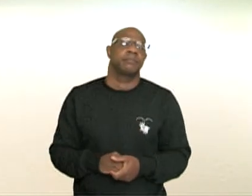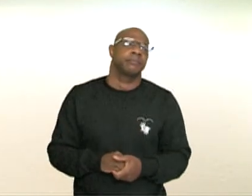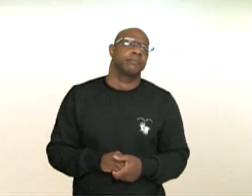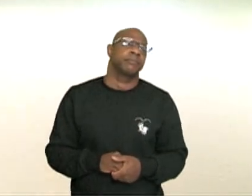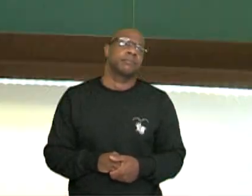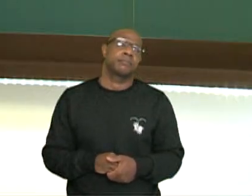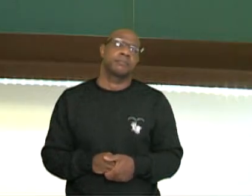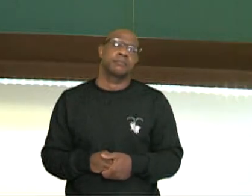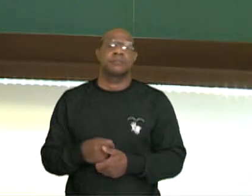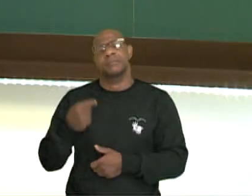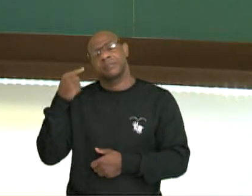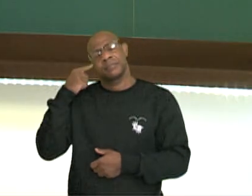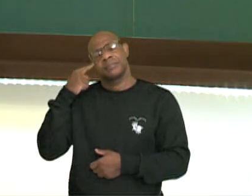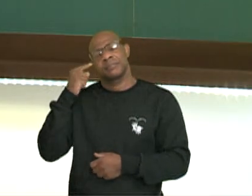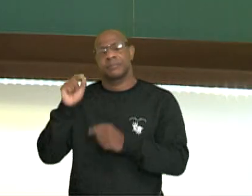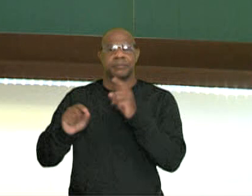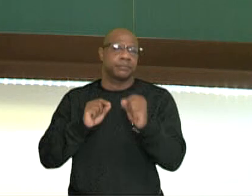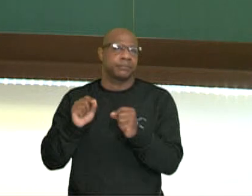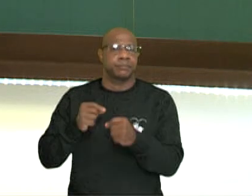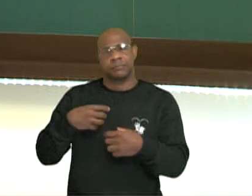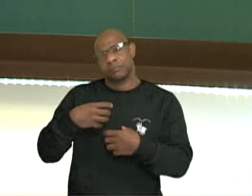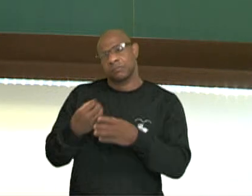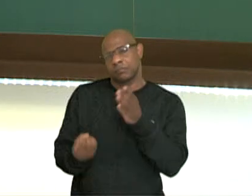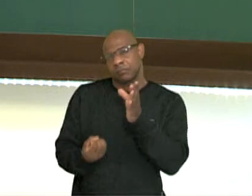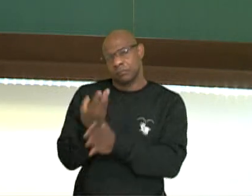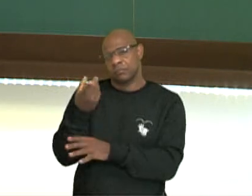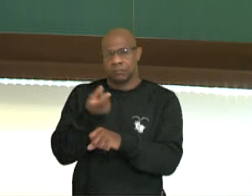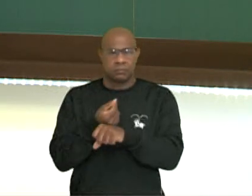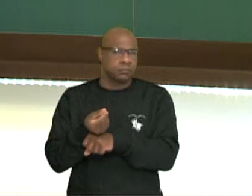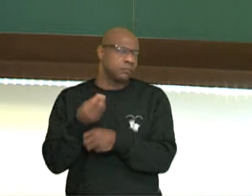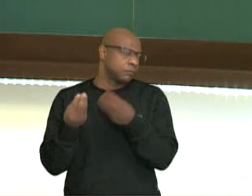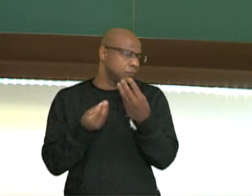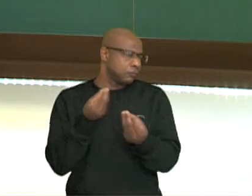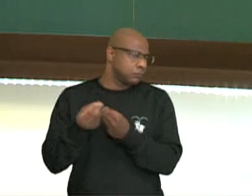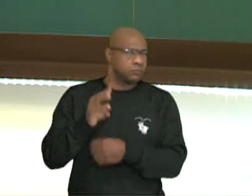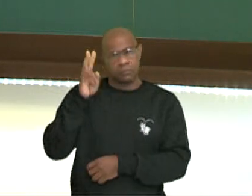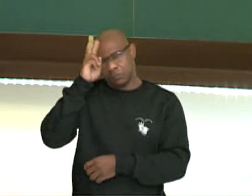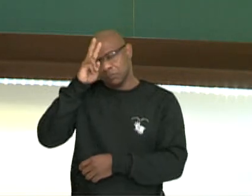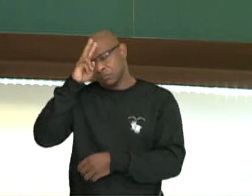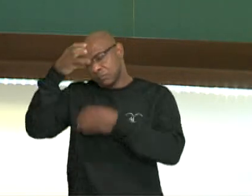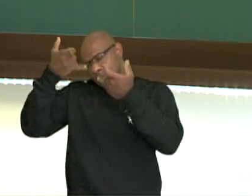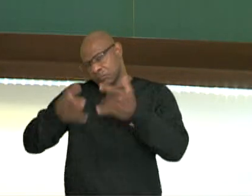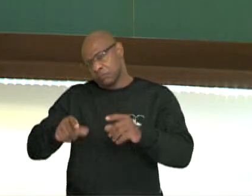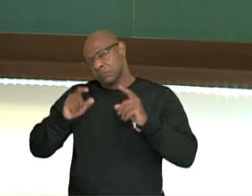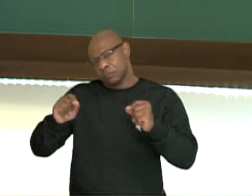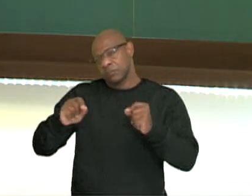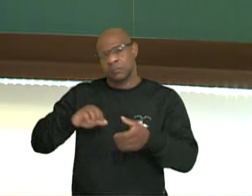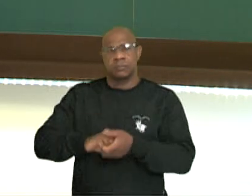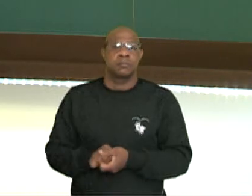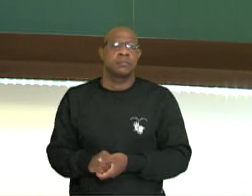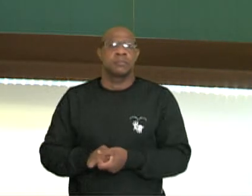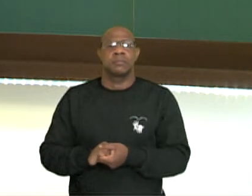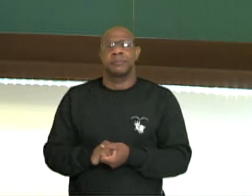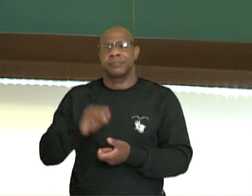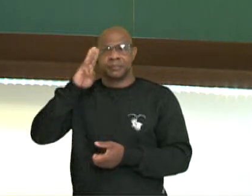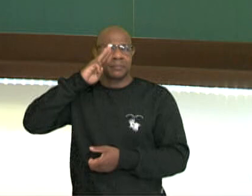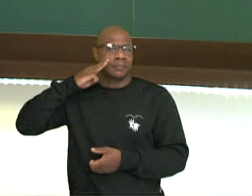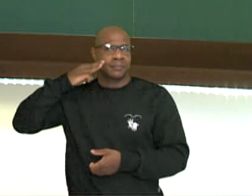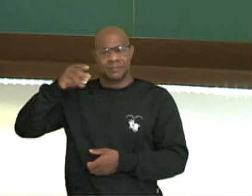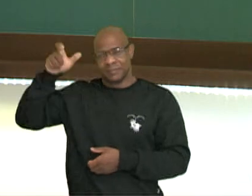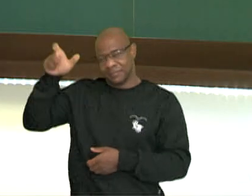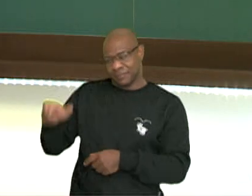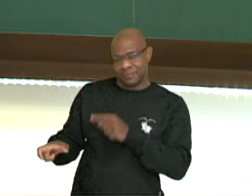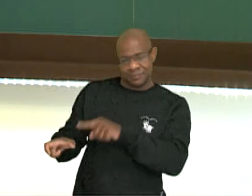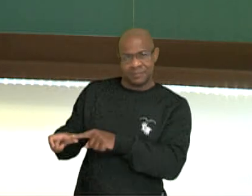Vamos pensar um pouquinho sobre como foi a formação do capitalismo e lembrando, estamos falando de um autor chamado Karl Marx que aborda muito